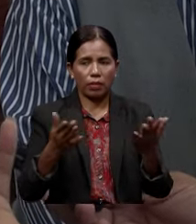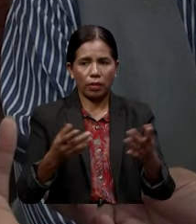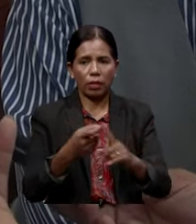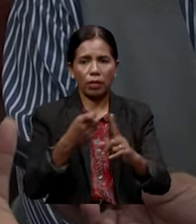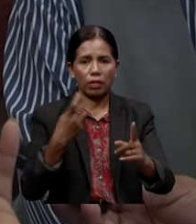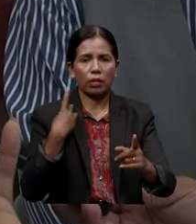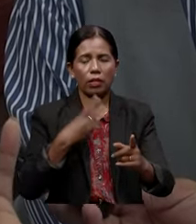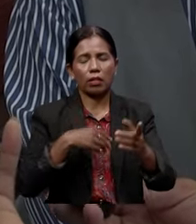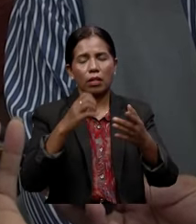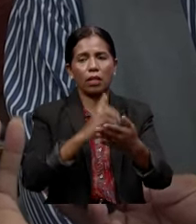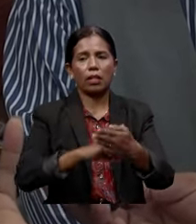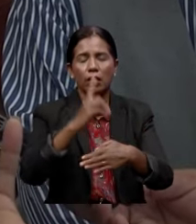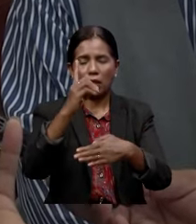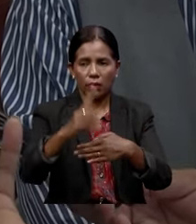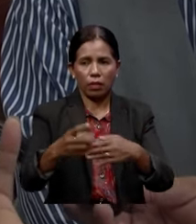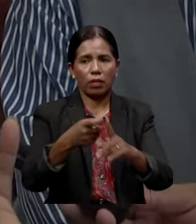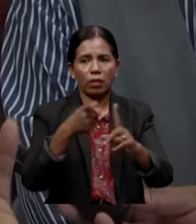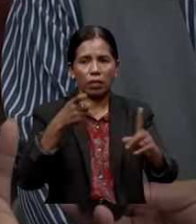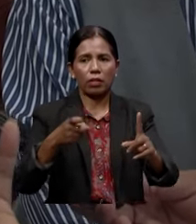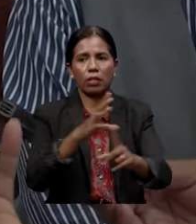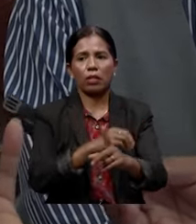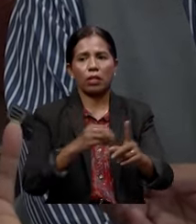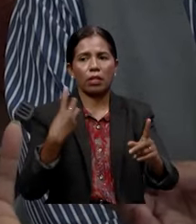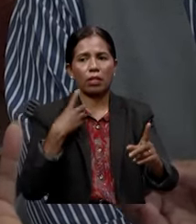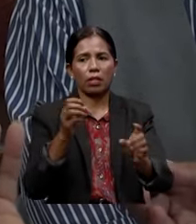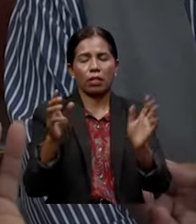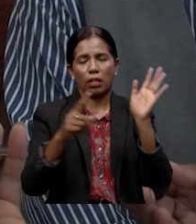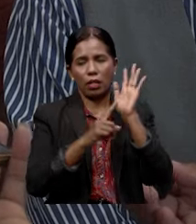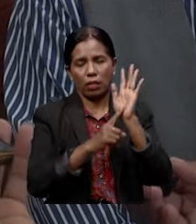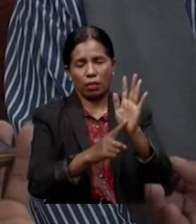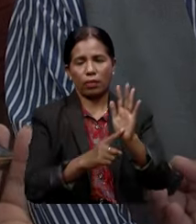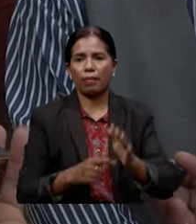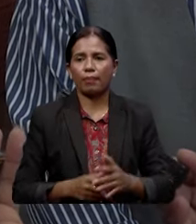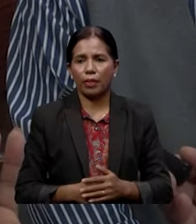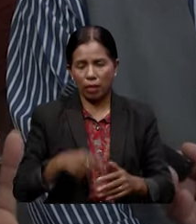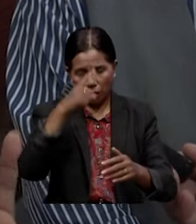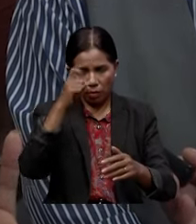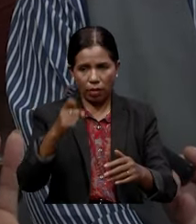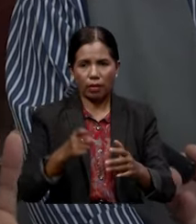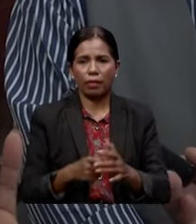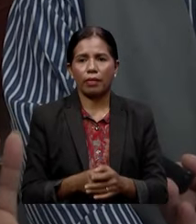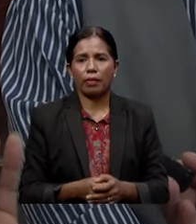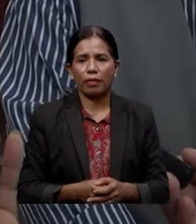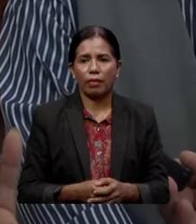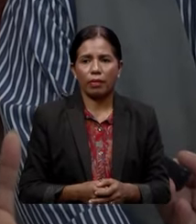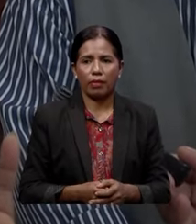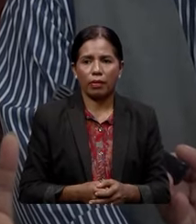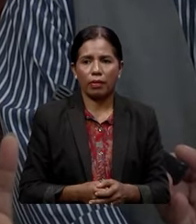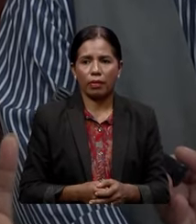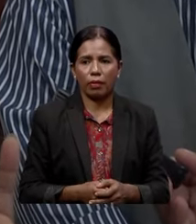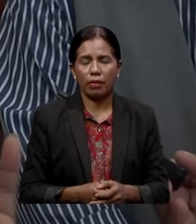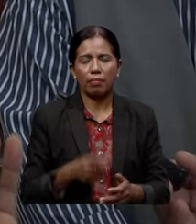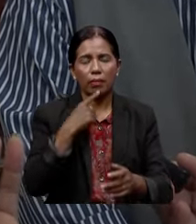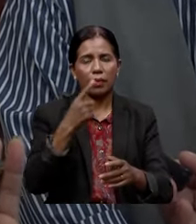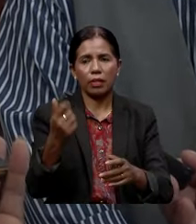seremos se desenvolve ali, se termos referência, não é mesmo que está atacando. Também é uma da Roma, né? E balu